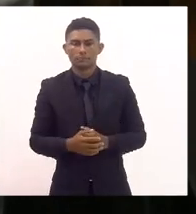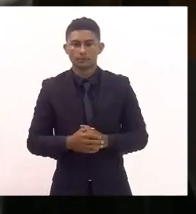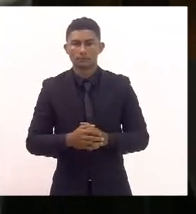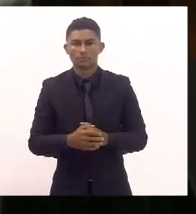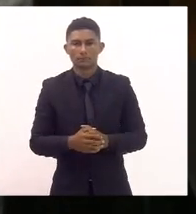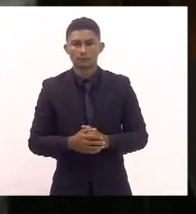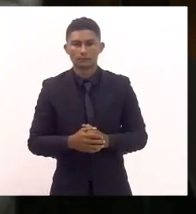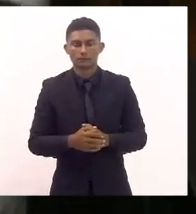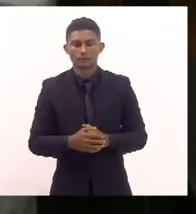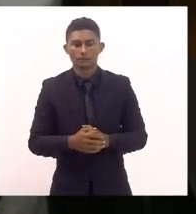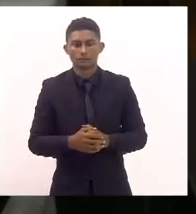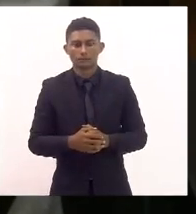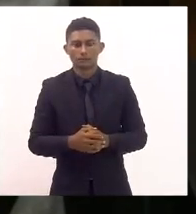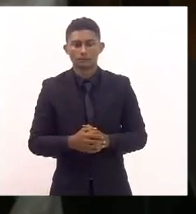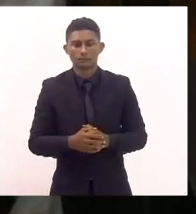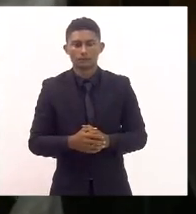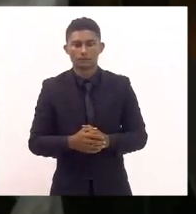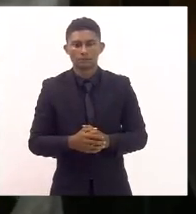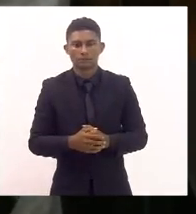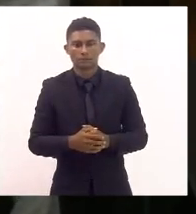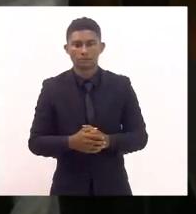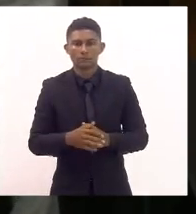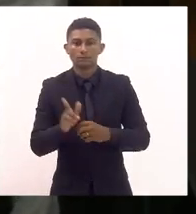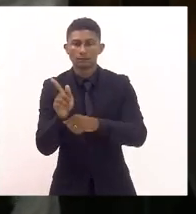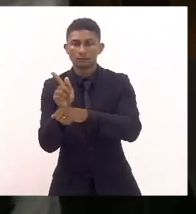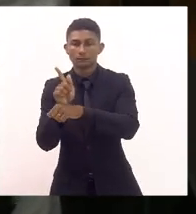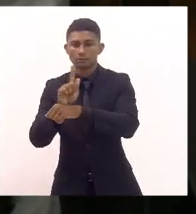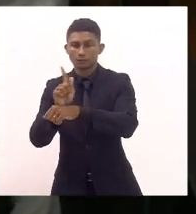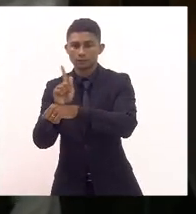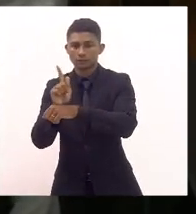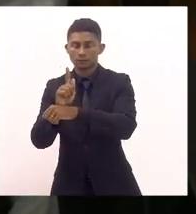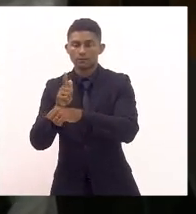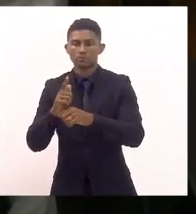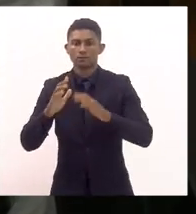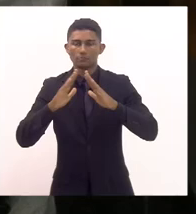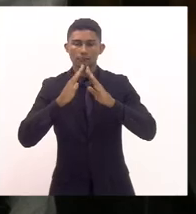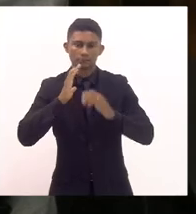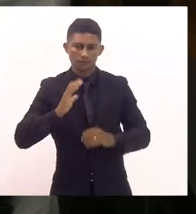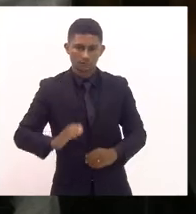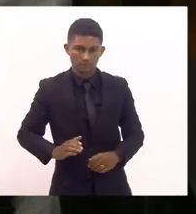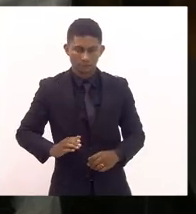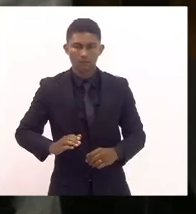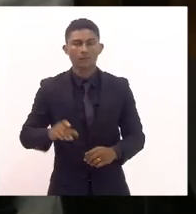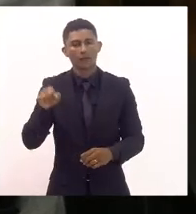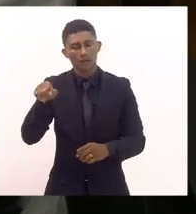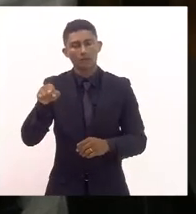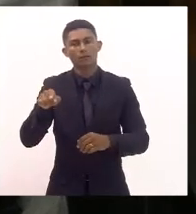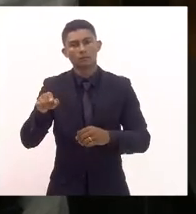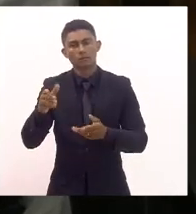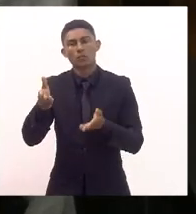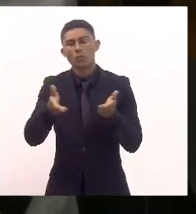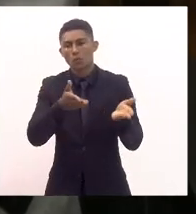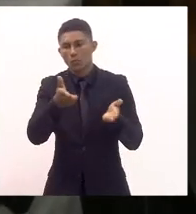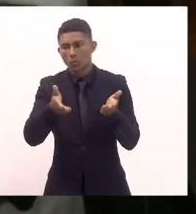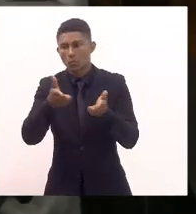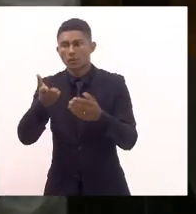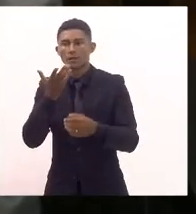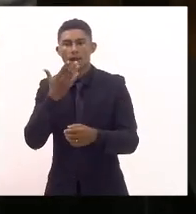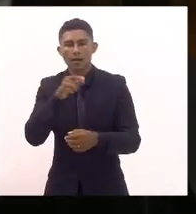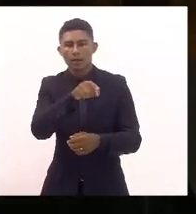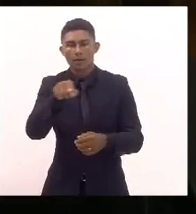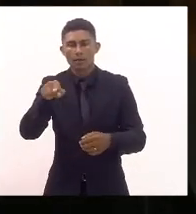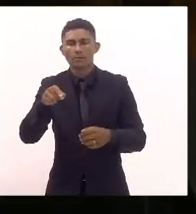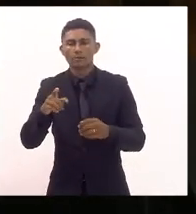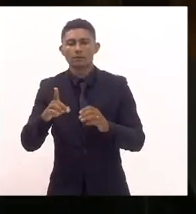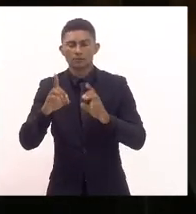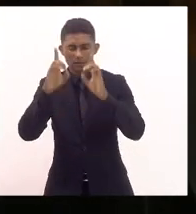é daqui de gestão da casa civil que cuida de crianças com necessidades